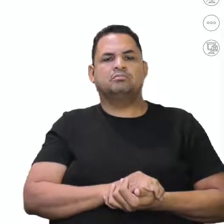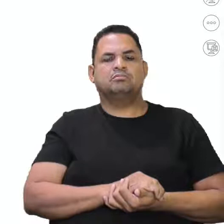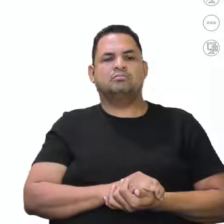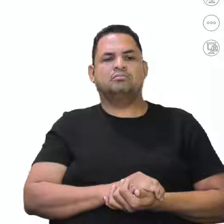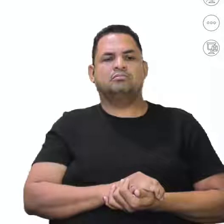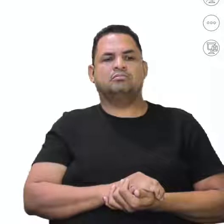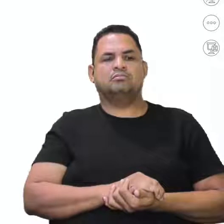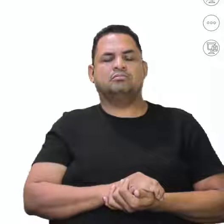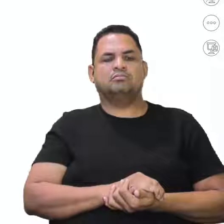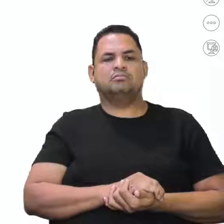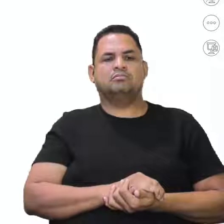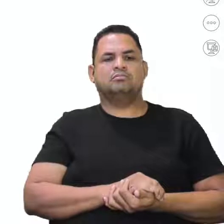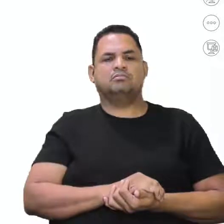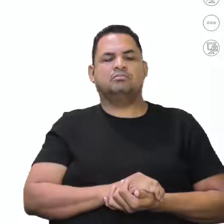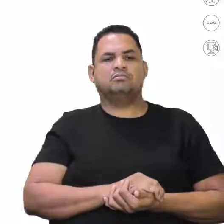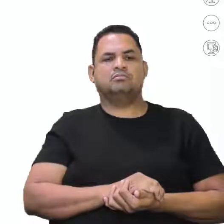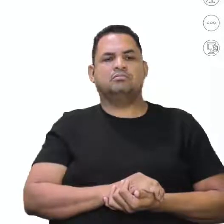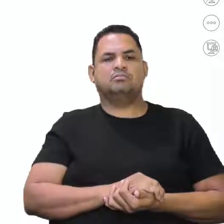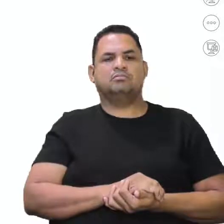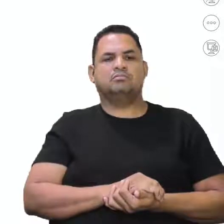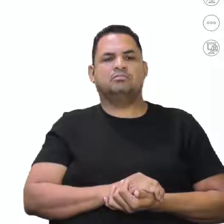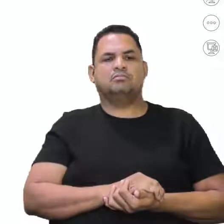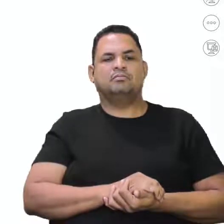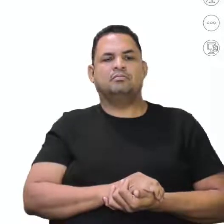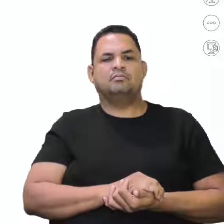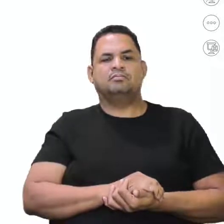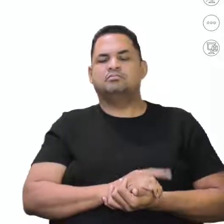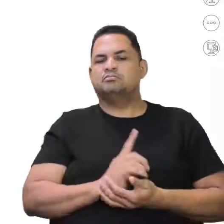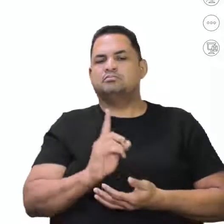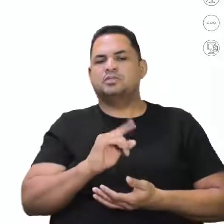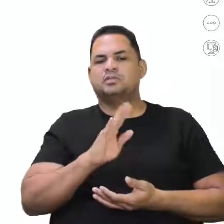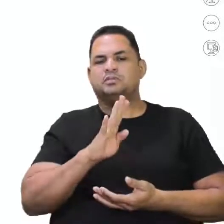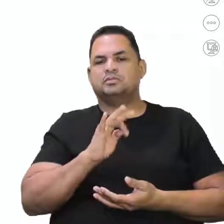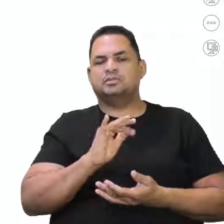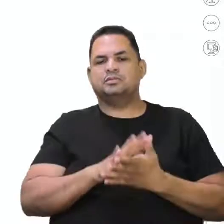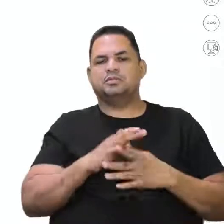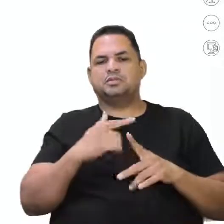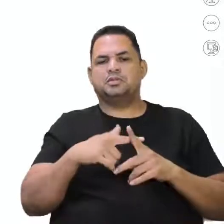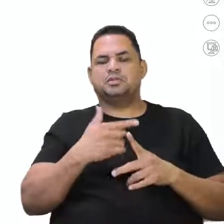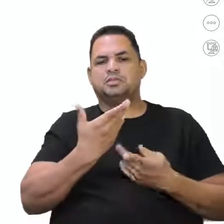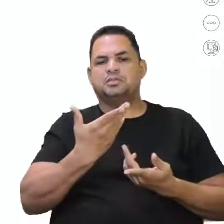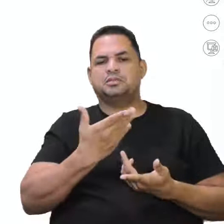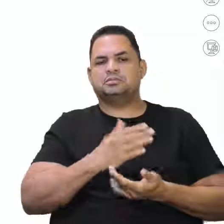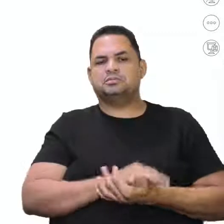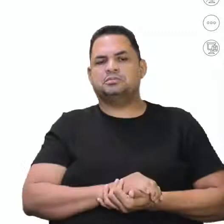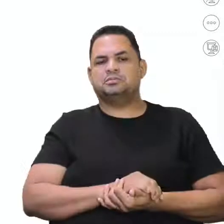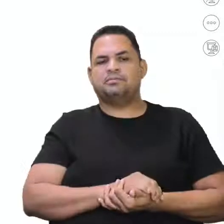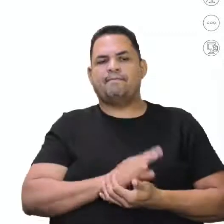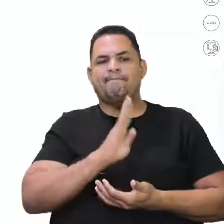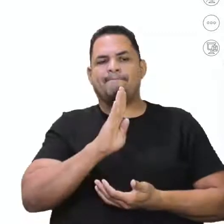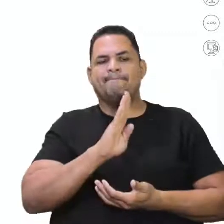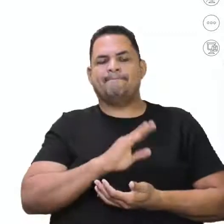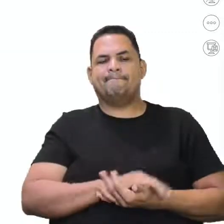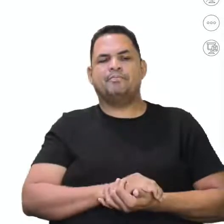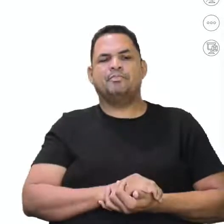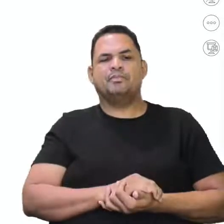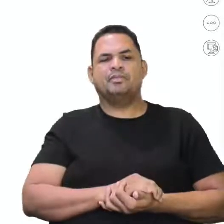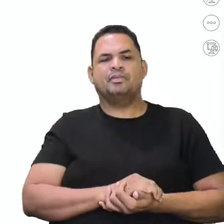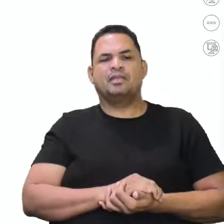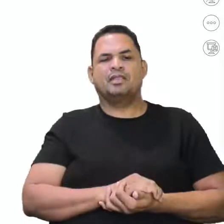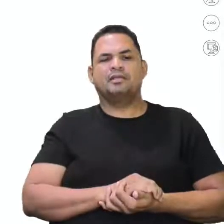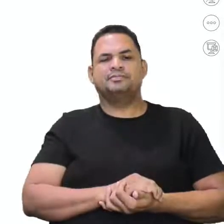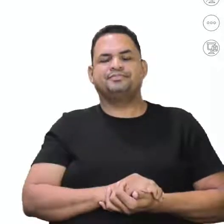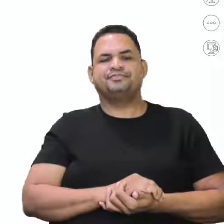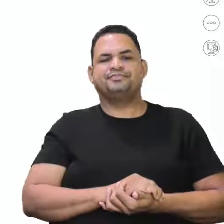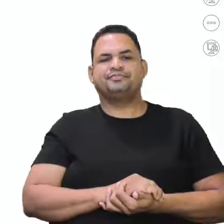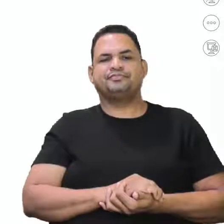friends when it doesn't work out. O but não, eu não vou usar o but aqui. Letra B. Olha aí,